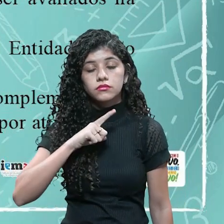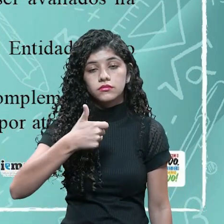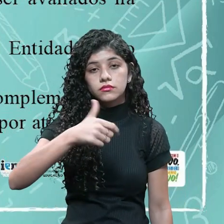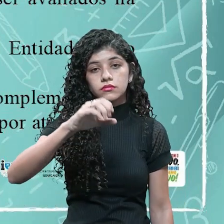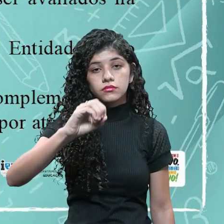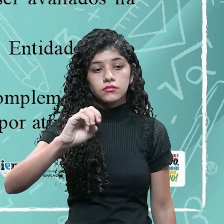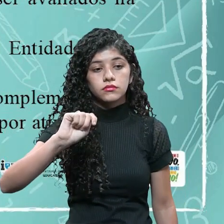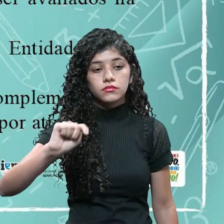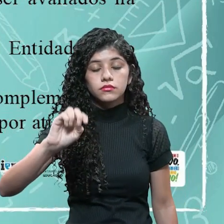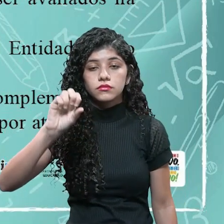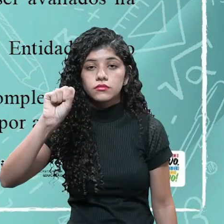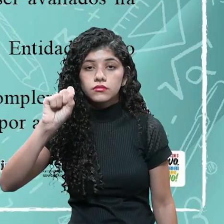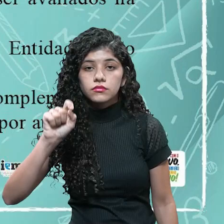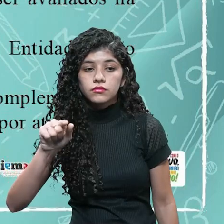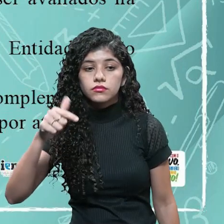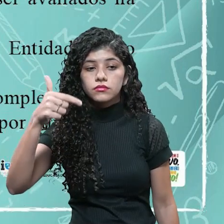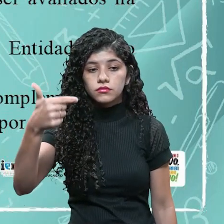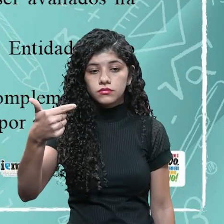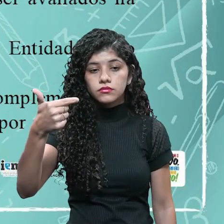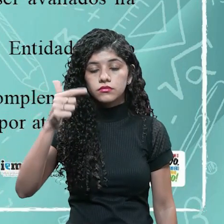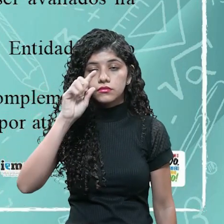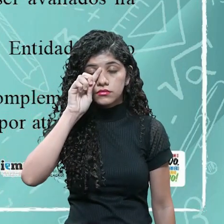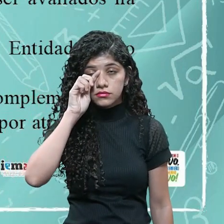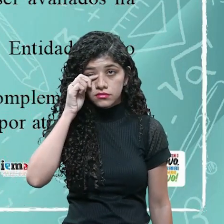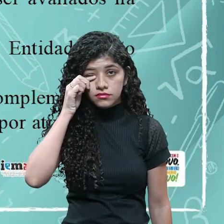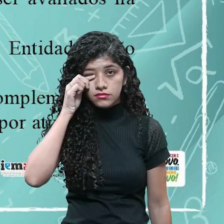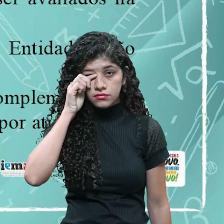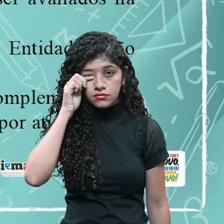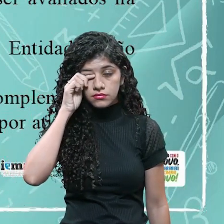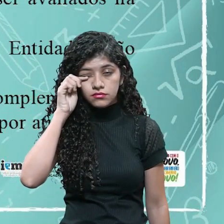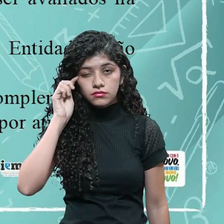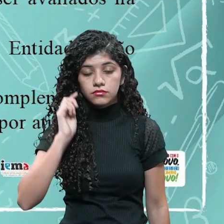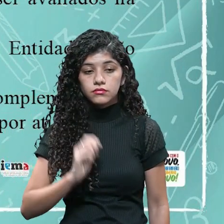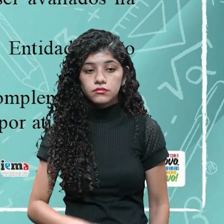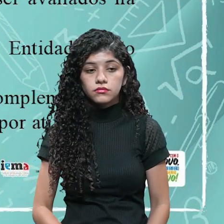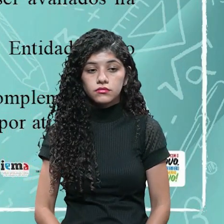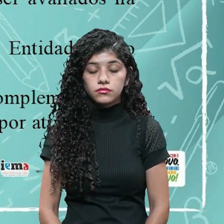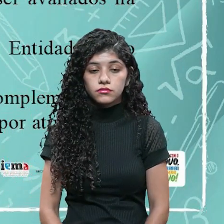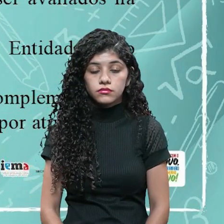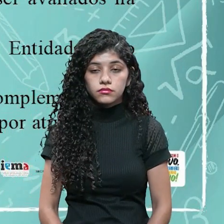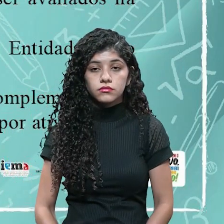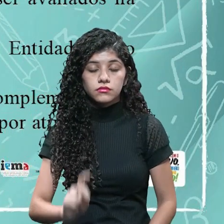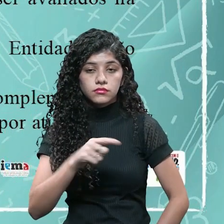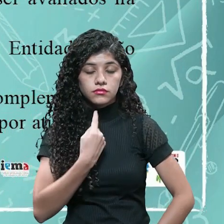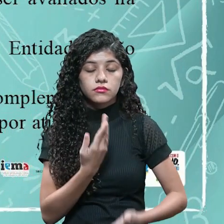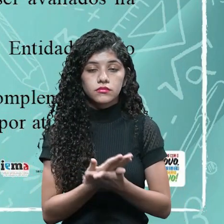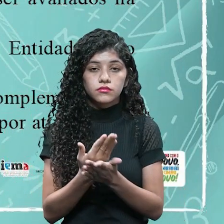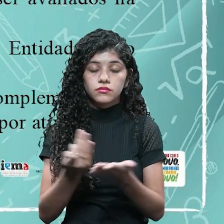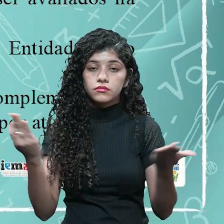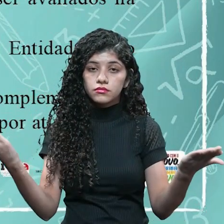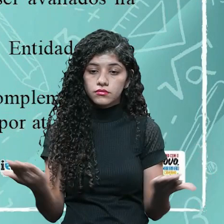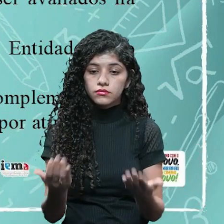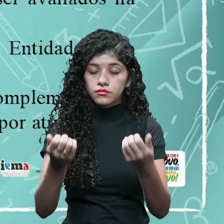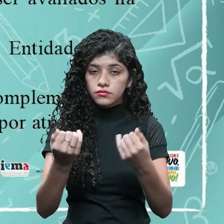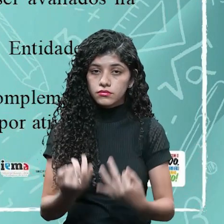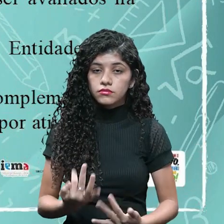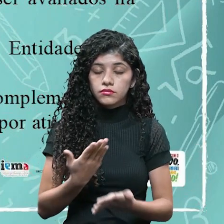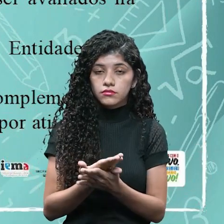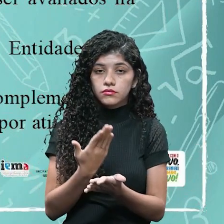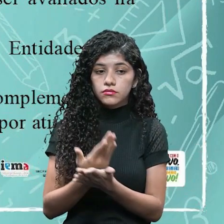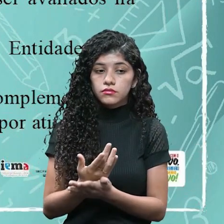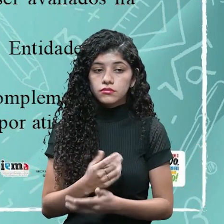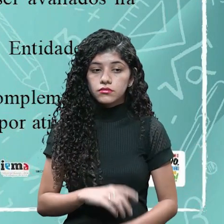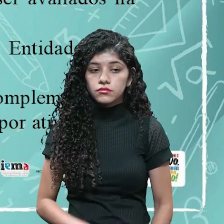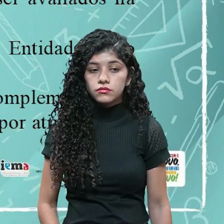tópico 10.8, que fala de entidades cooperativas. E vamos falar do registro contábil, que é o que a gente está abordando aqui nessa aula. Já